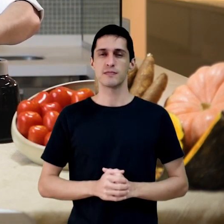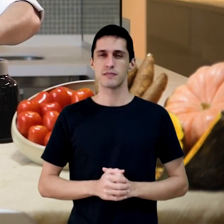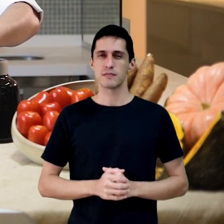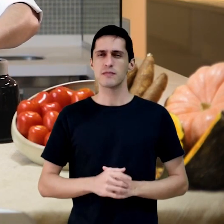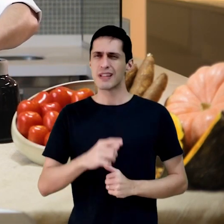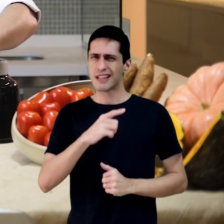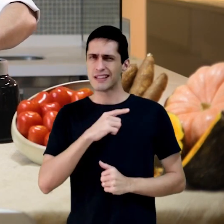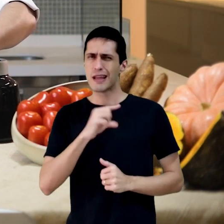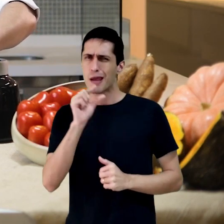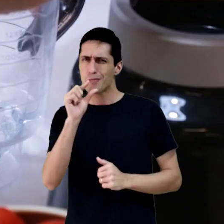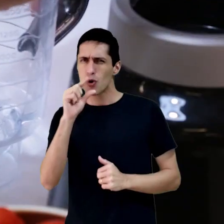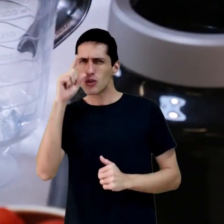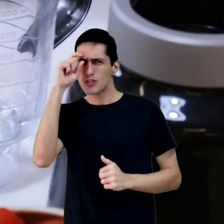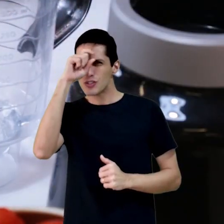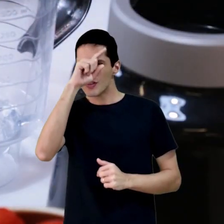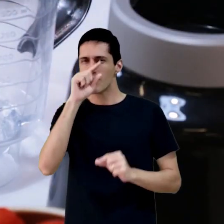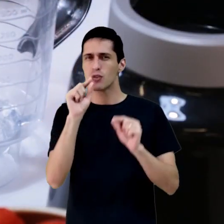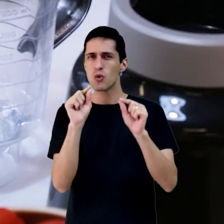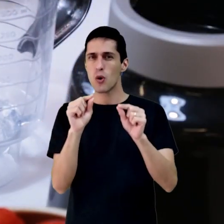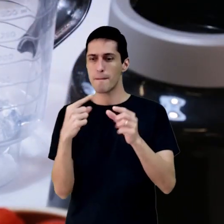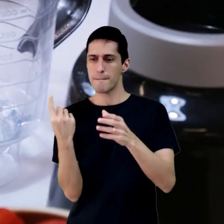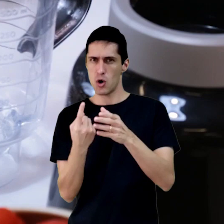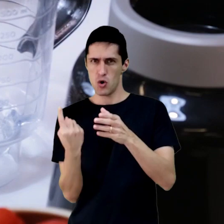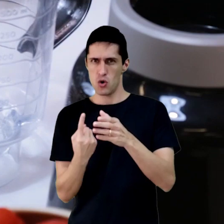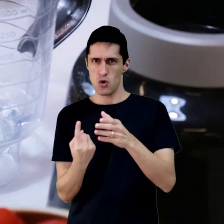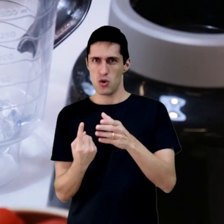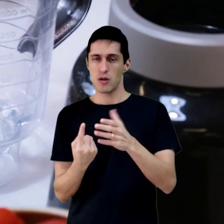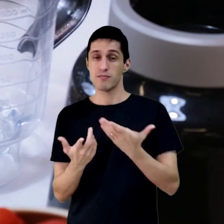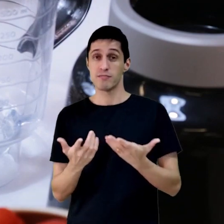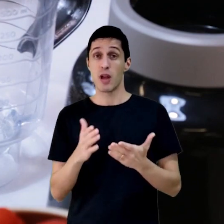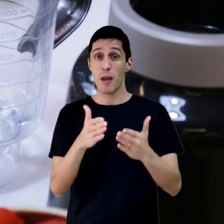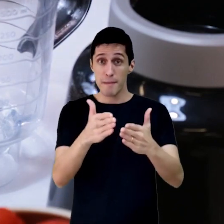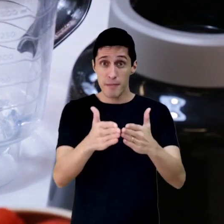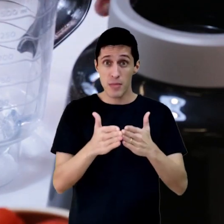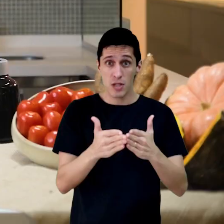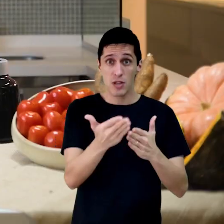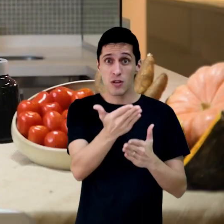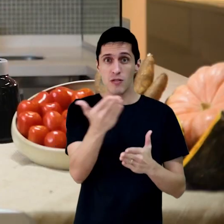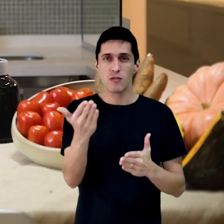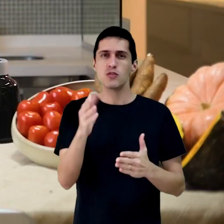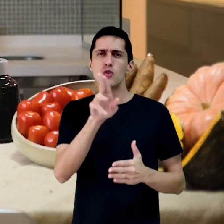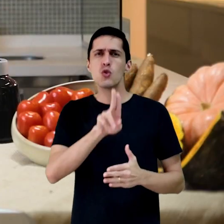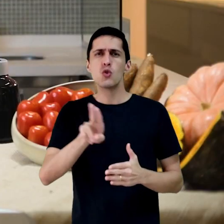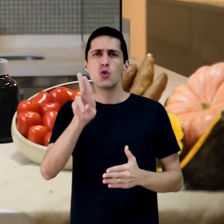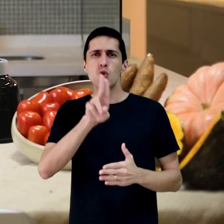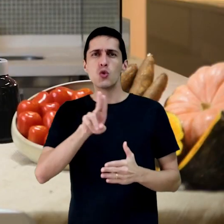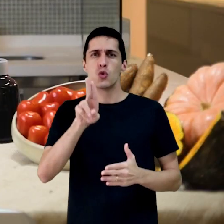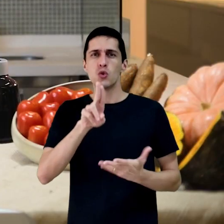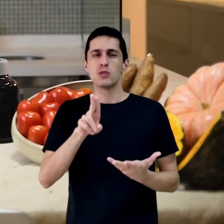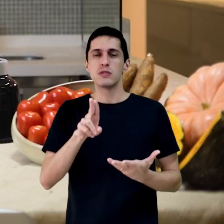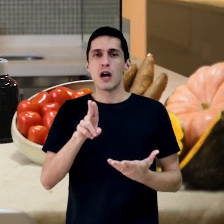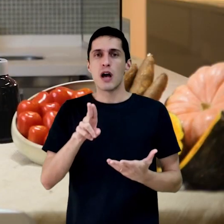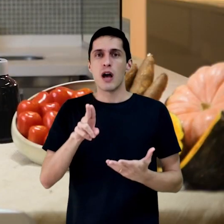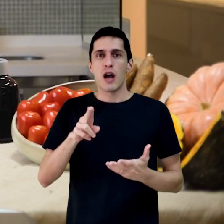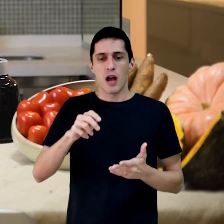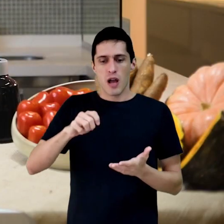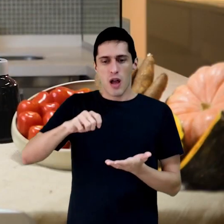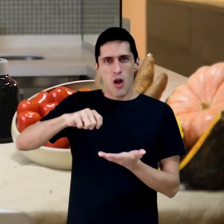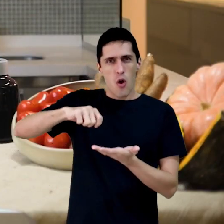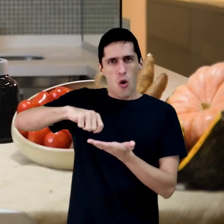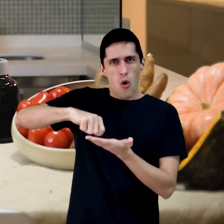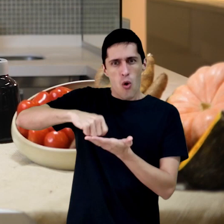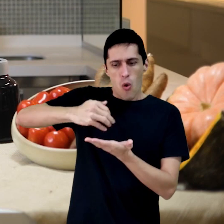vai ter um pouquinho de dificuldade aqui na hora de bater. Vou pedir para você estar utilizando um pão duro ou uma colher aí que você estiver em